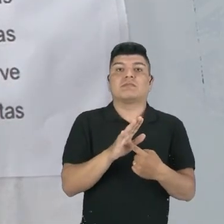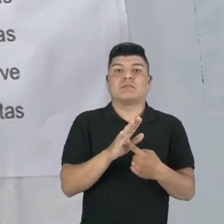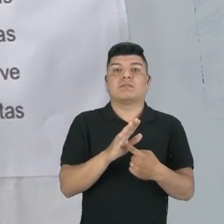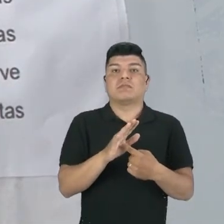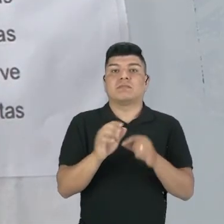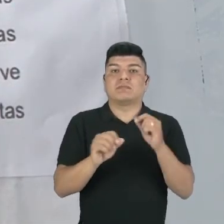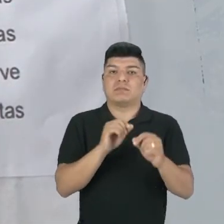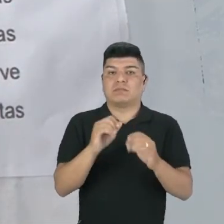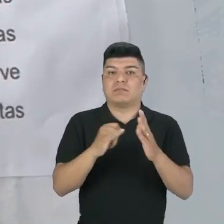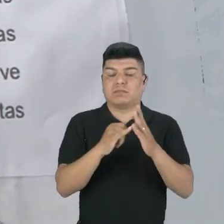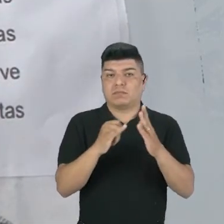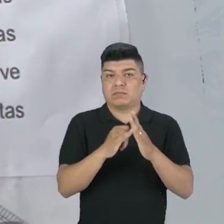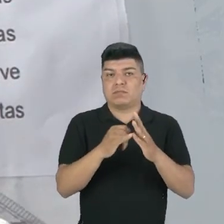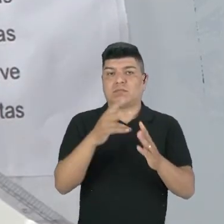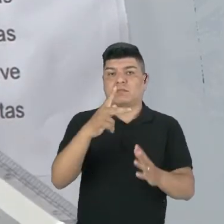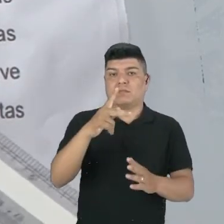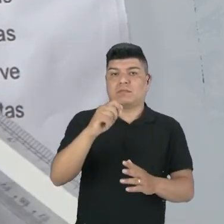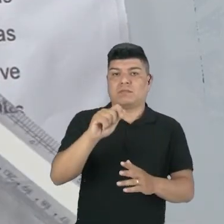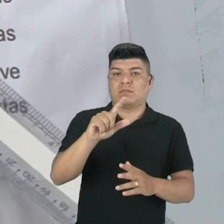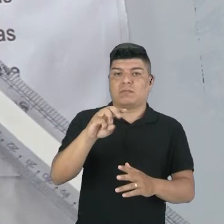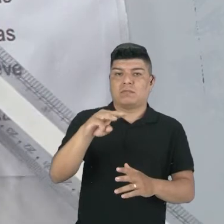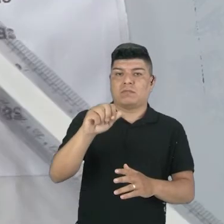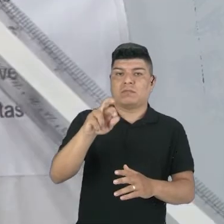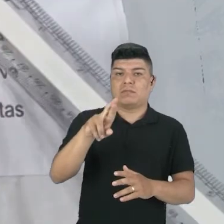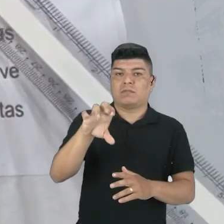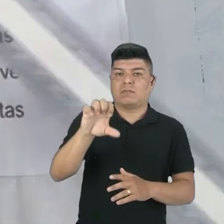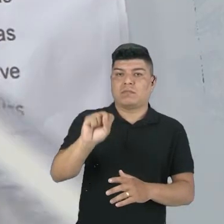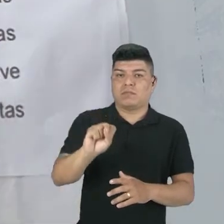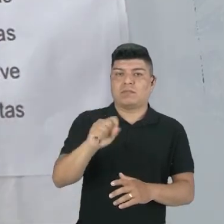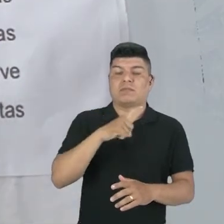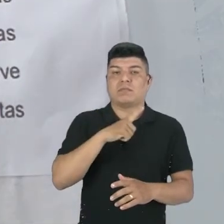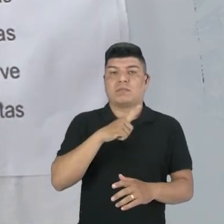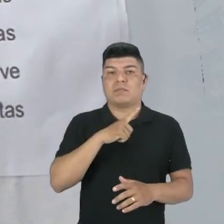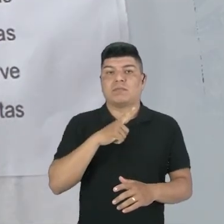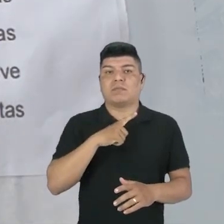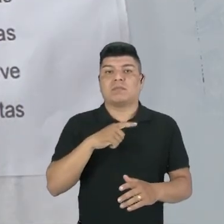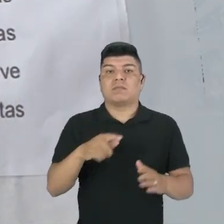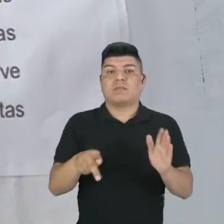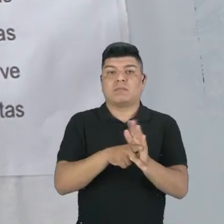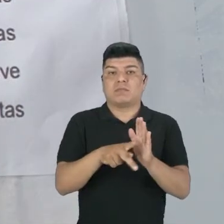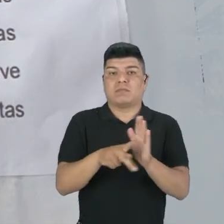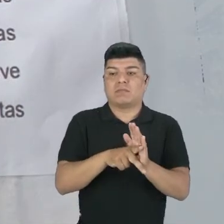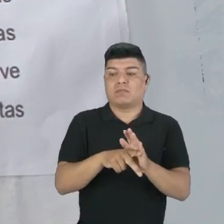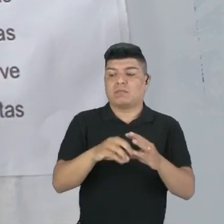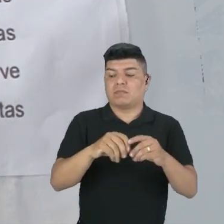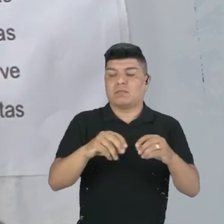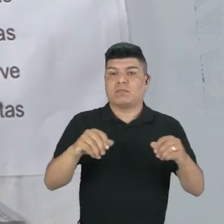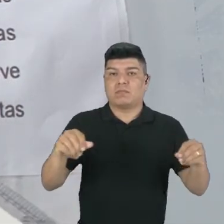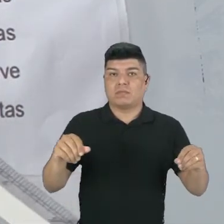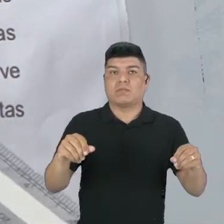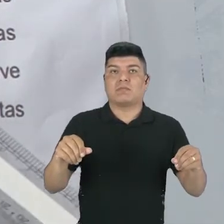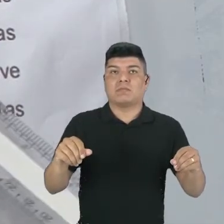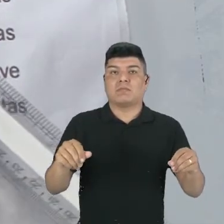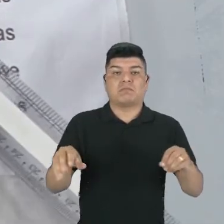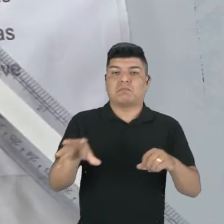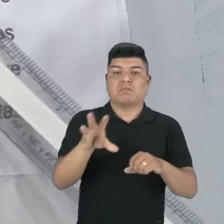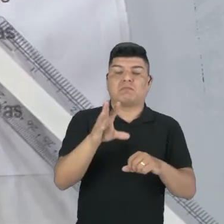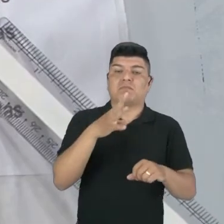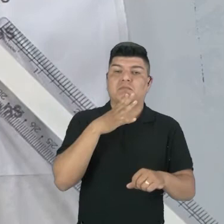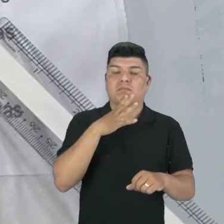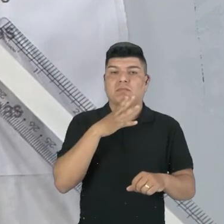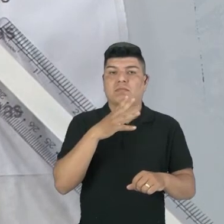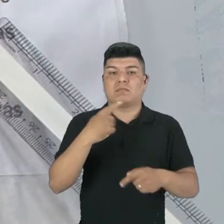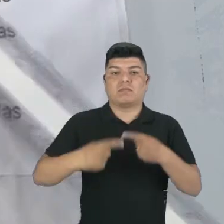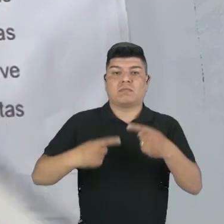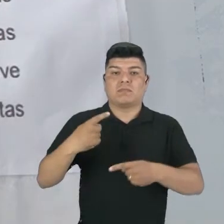Palmares. Essas comunidades deram o primeiro passo para a obtenção da titulação de suas terras. Sem o reconhecimento, as